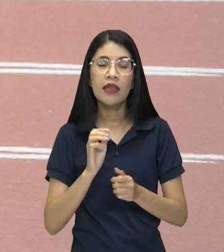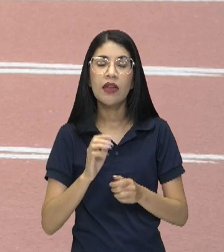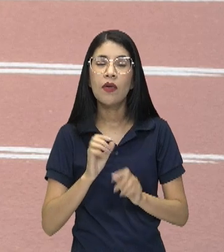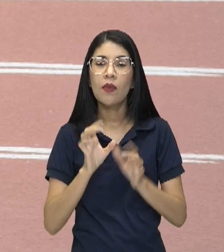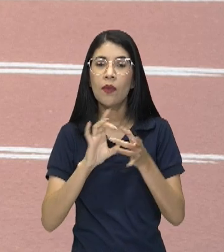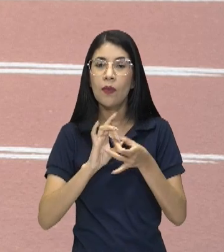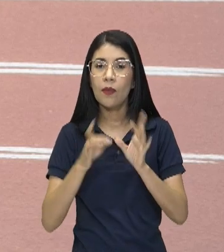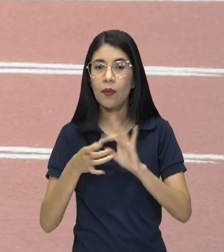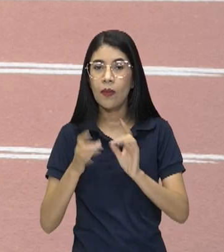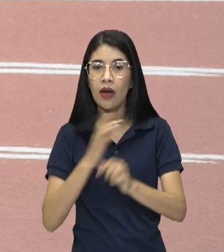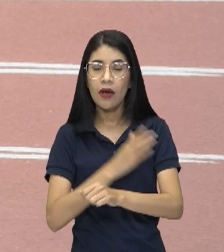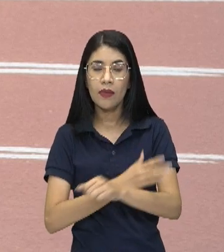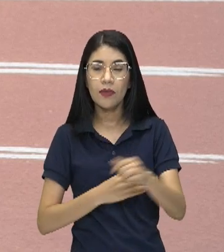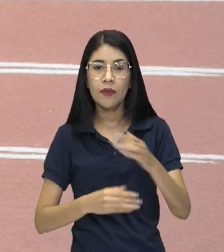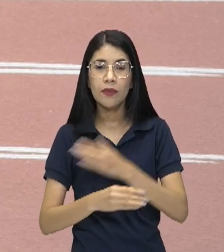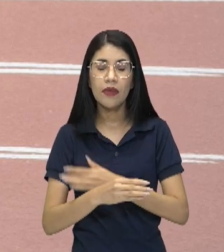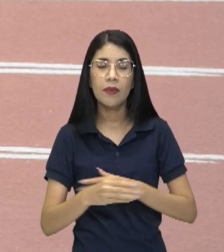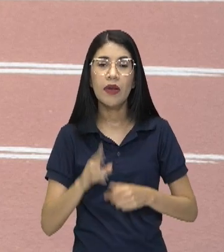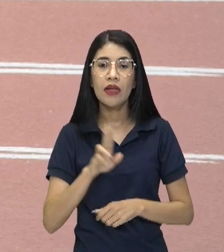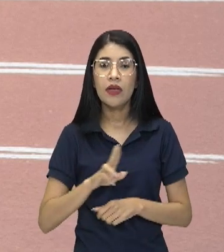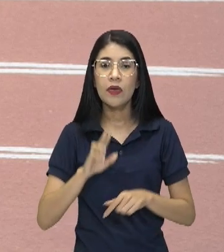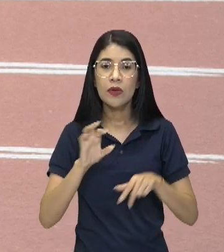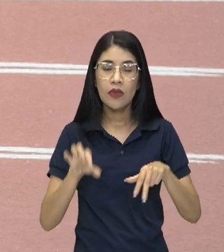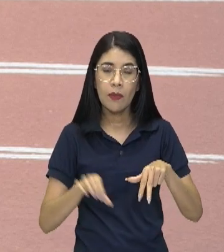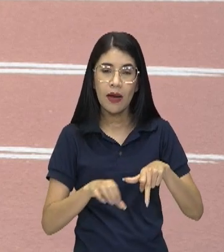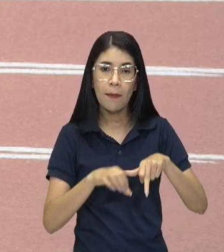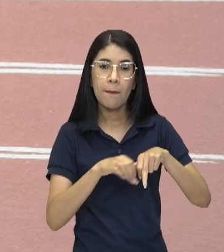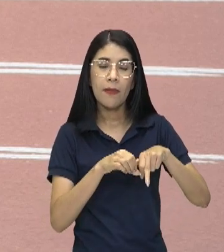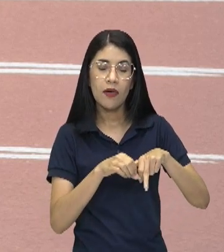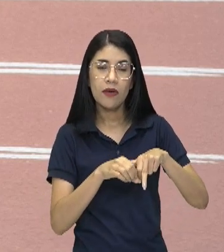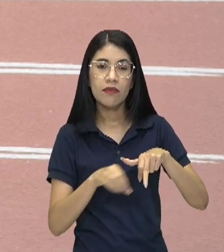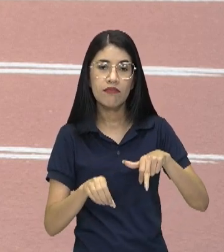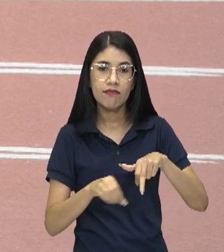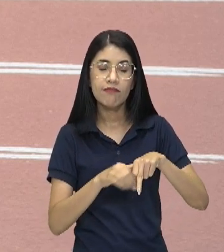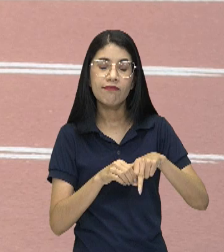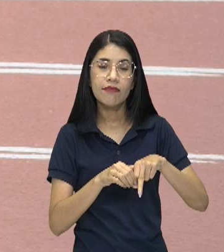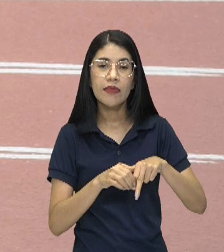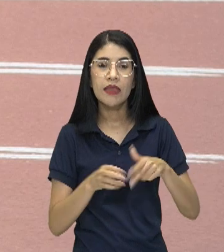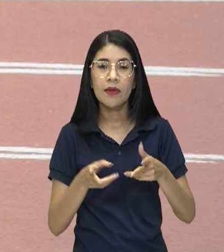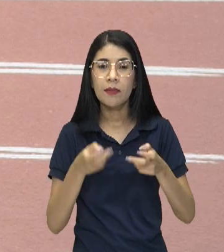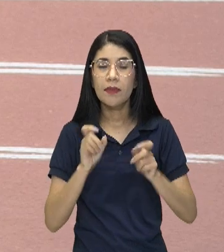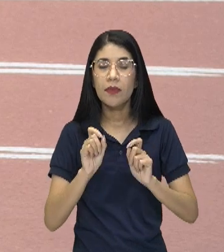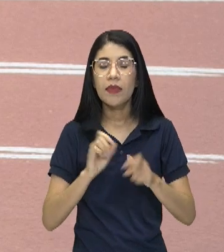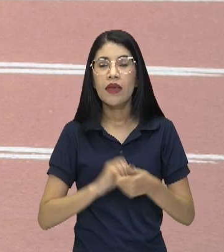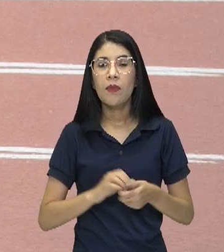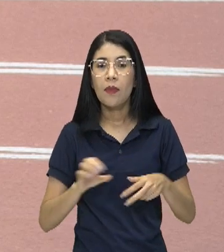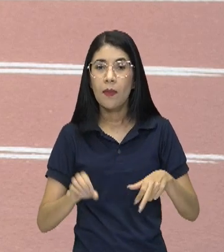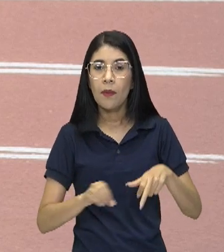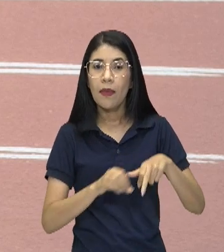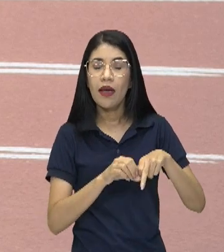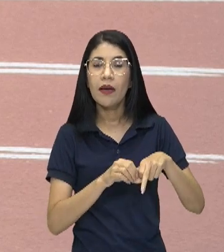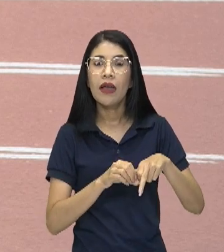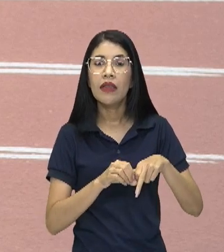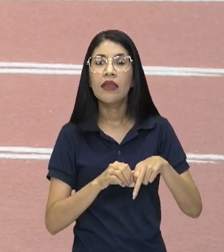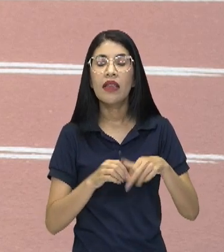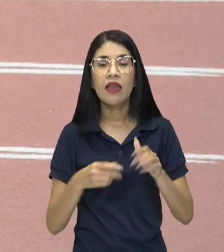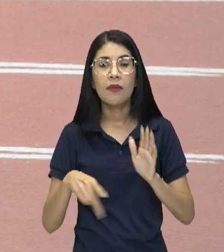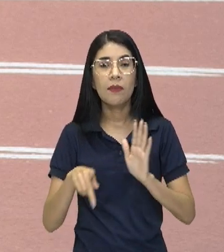atleta paraolímpico, que ele usa uma prótese. Reparem, uma prótese